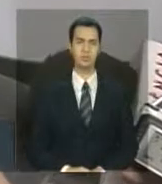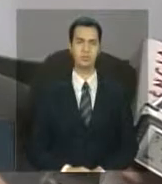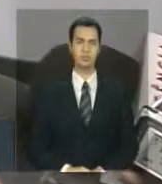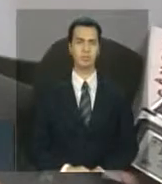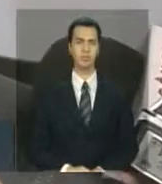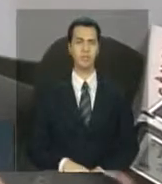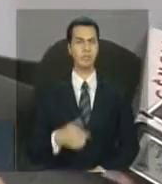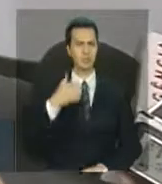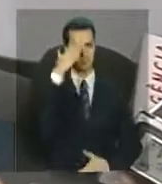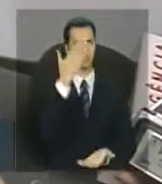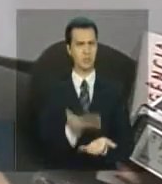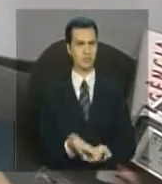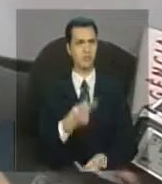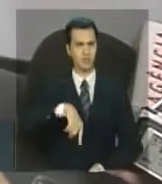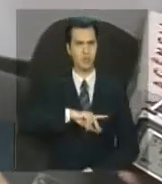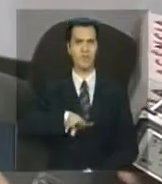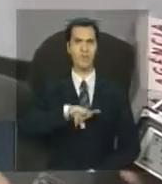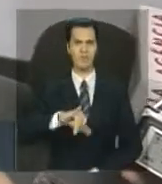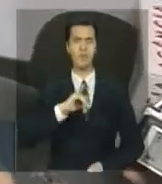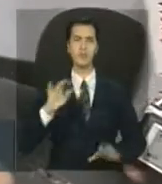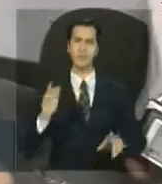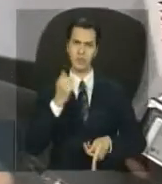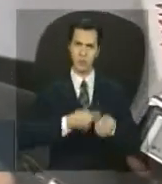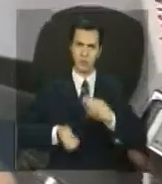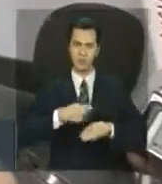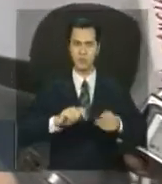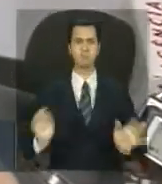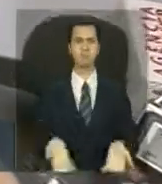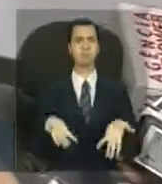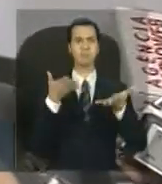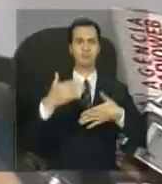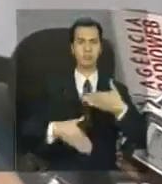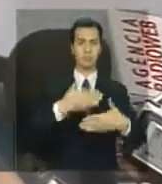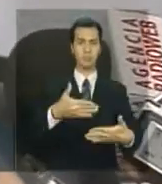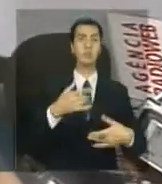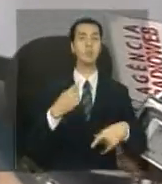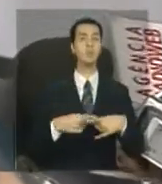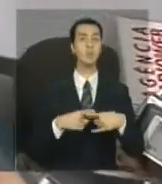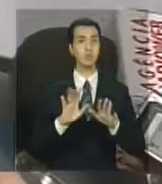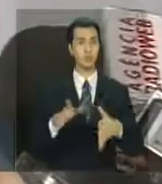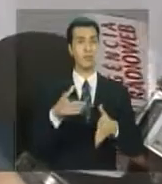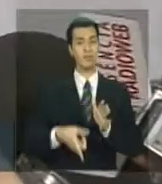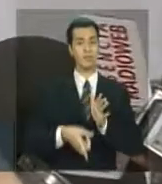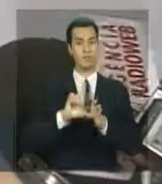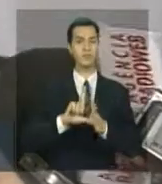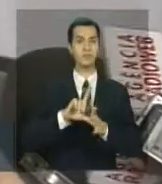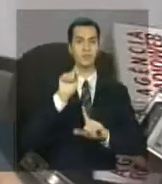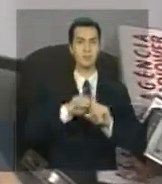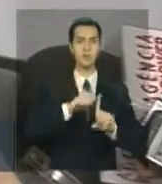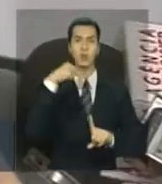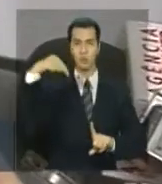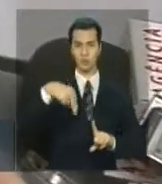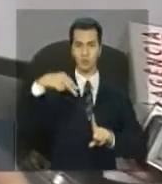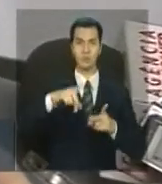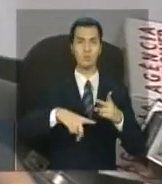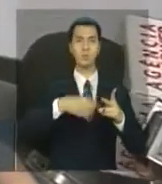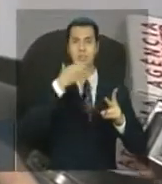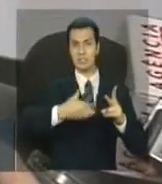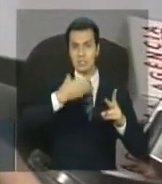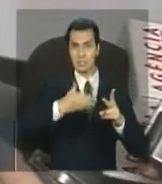dúvida que nós vamos acelerar, isso já pode ser visto no resultado de novembro e dezembro e, portanto, nós